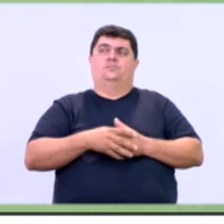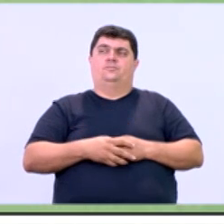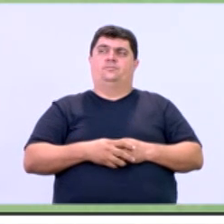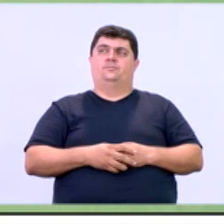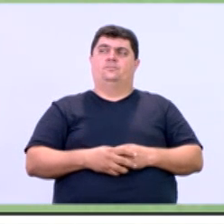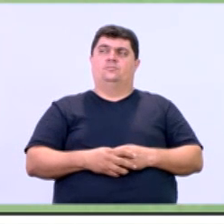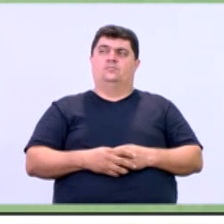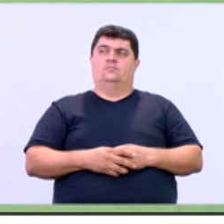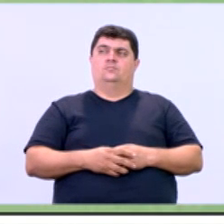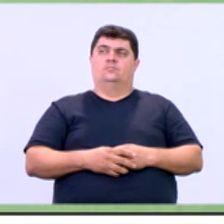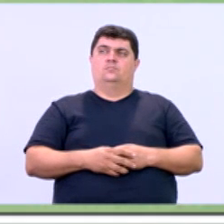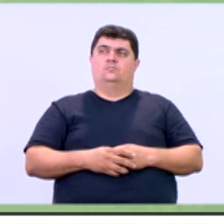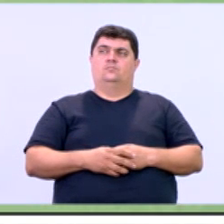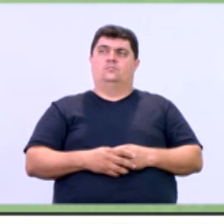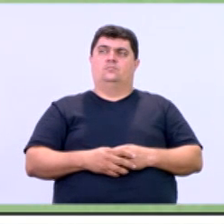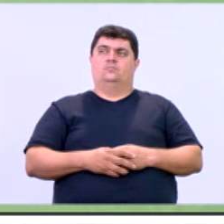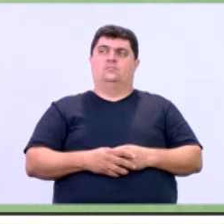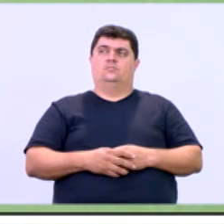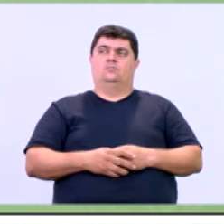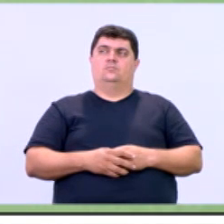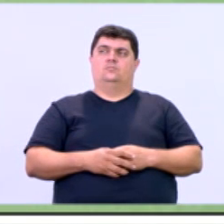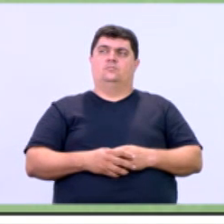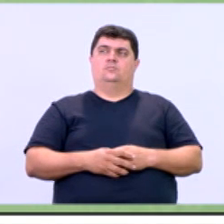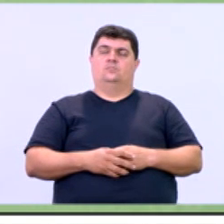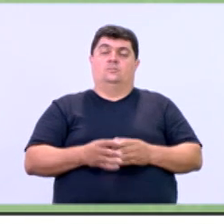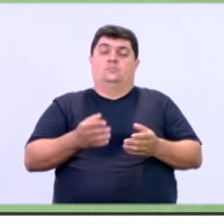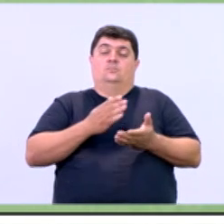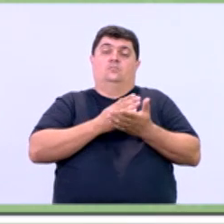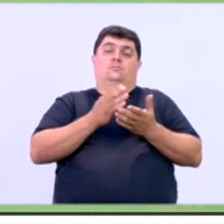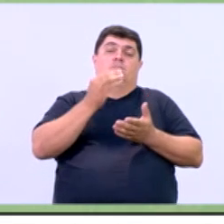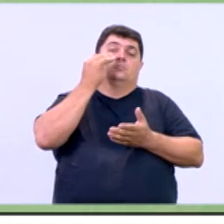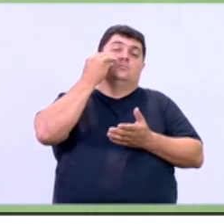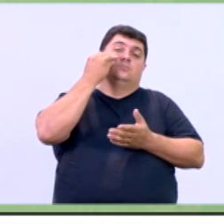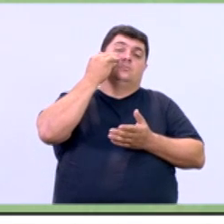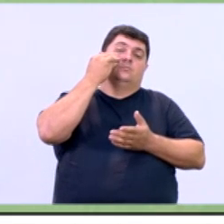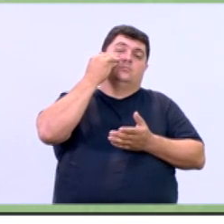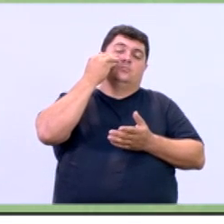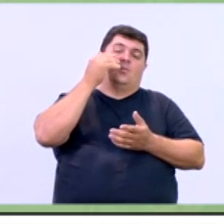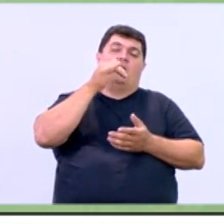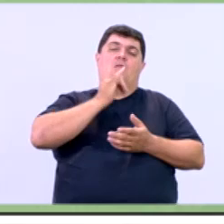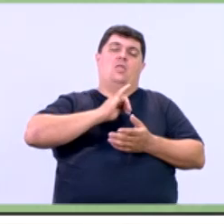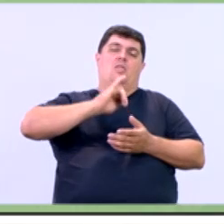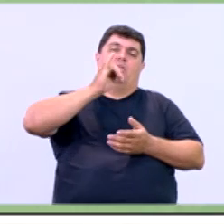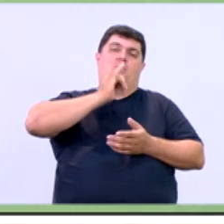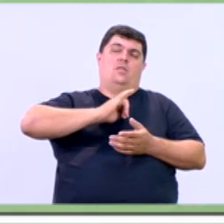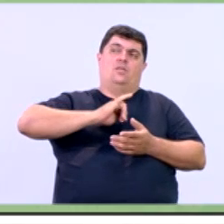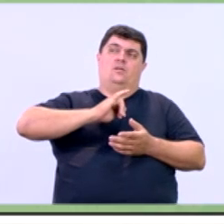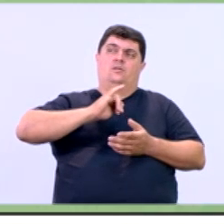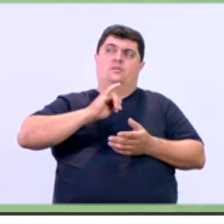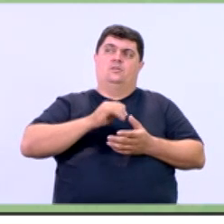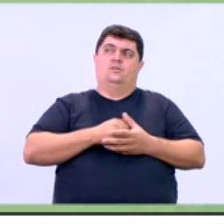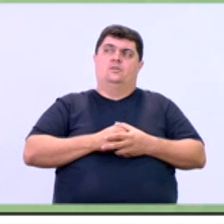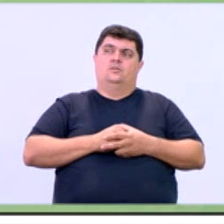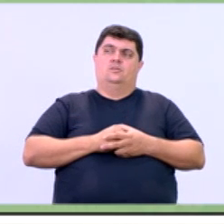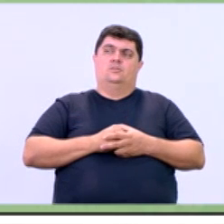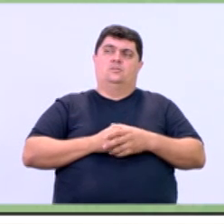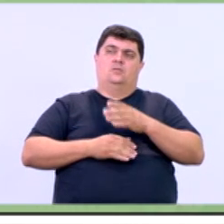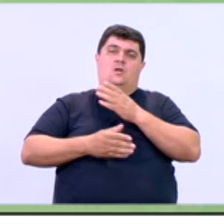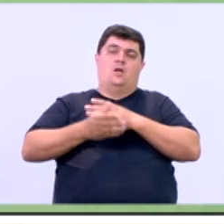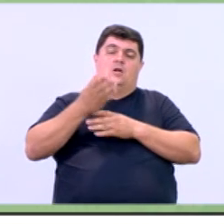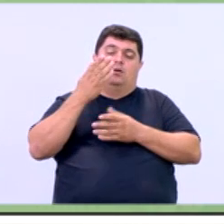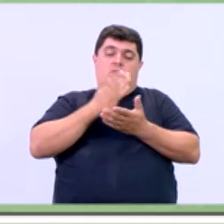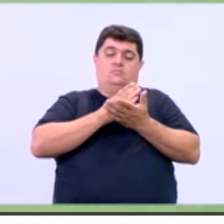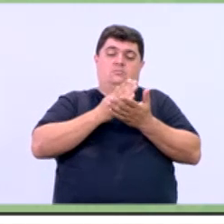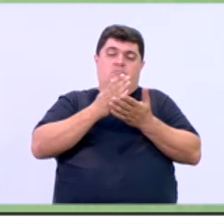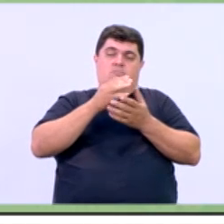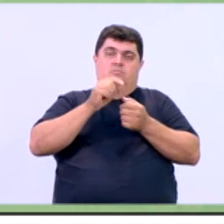né? Então, vamos começar a ver aqueles exemplos antes de partir para o projeto